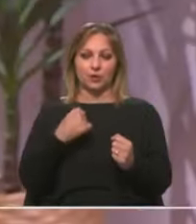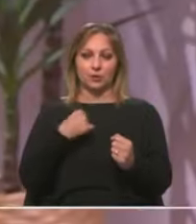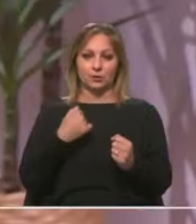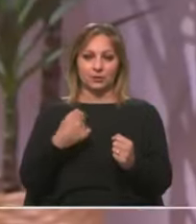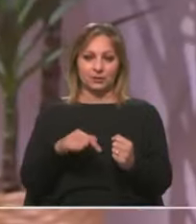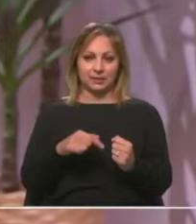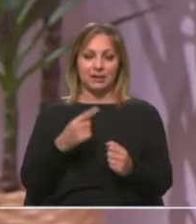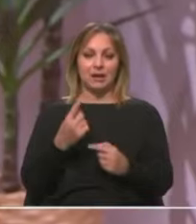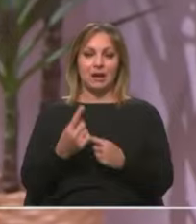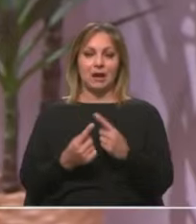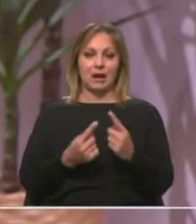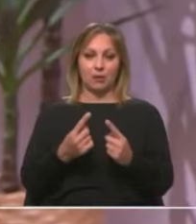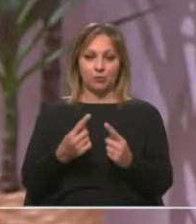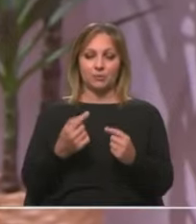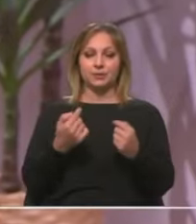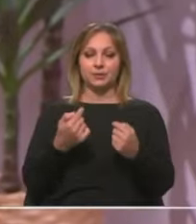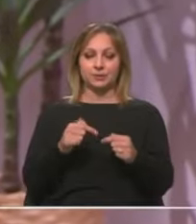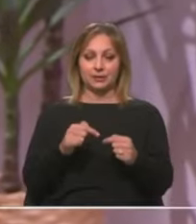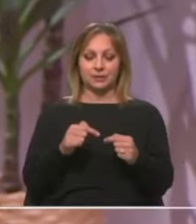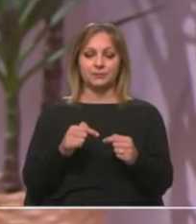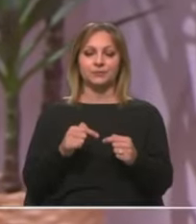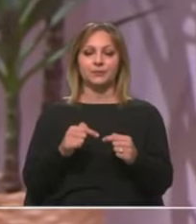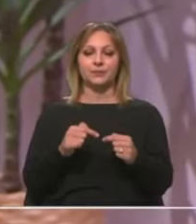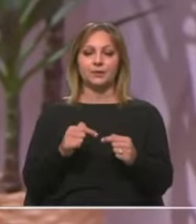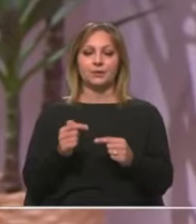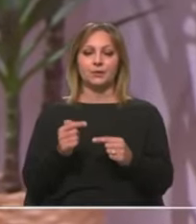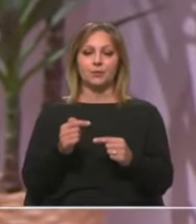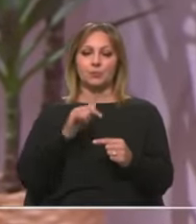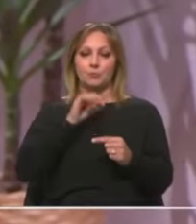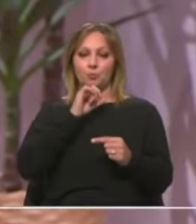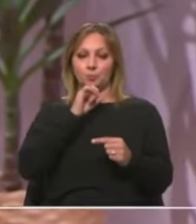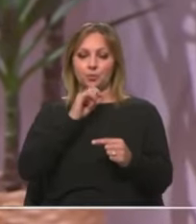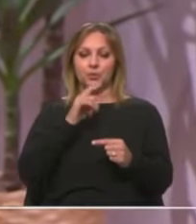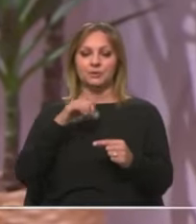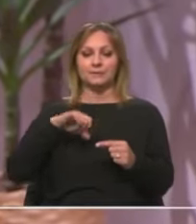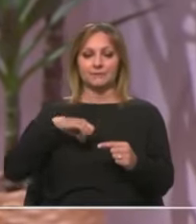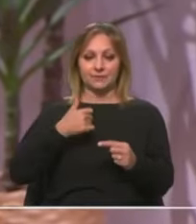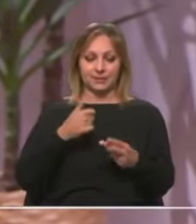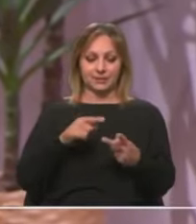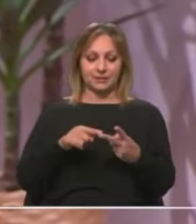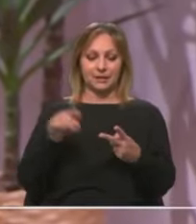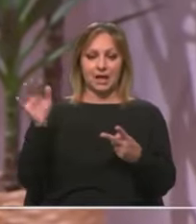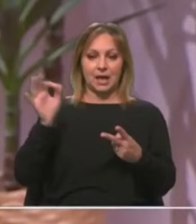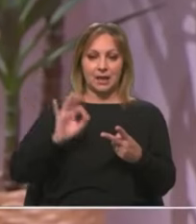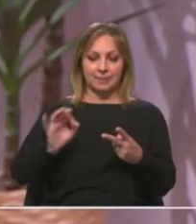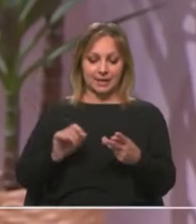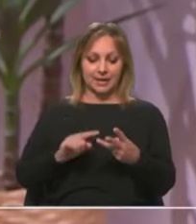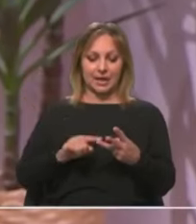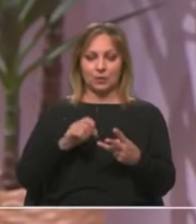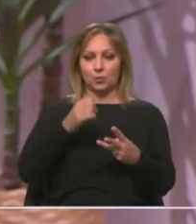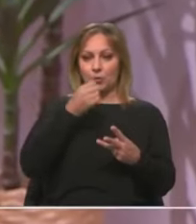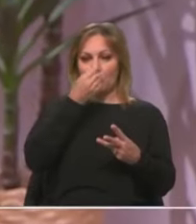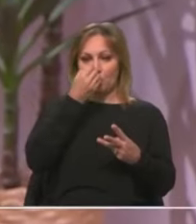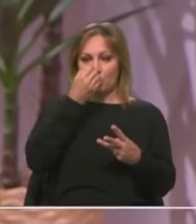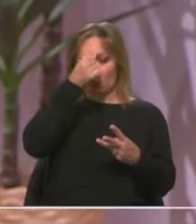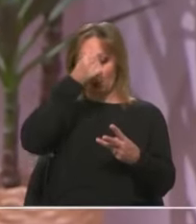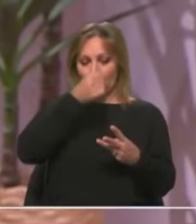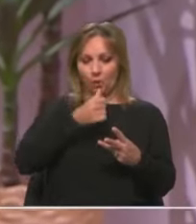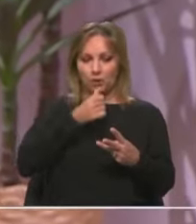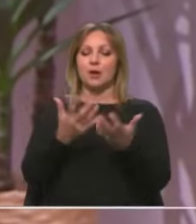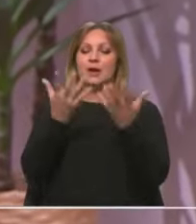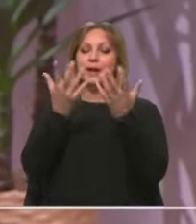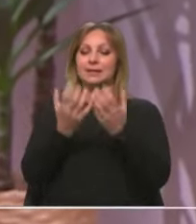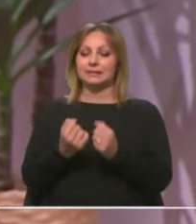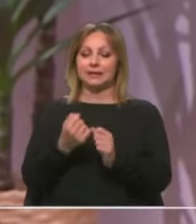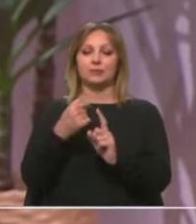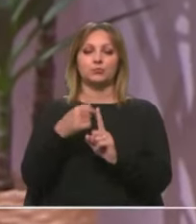inclusive, aqui algumas, lá para Então, casa, que cores é algumas que devemos dicas. usar? Portanto, podemos usar o verde, o amarelo, o rosa, o azul ou o